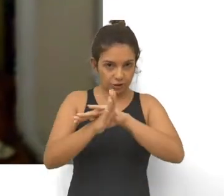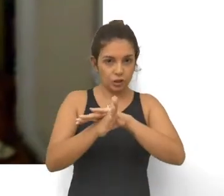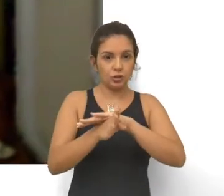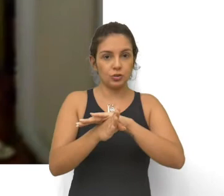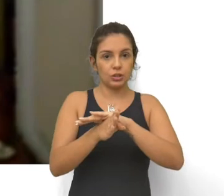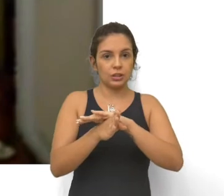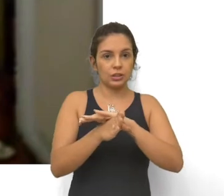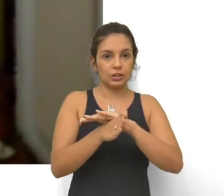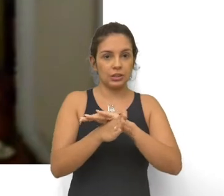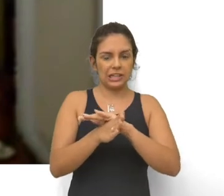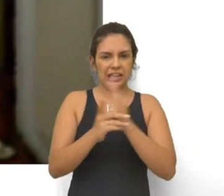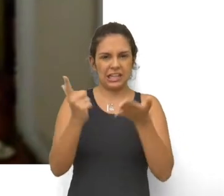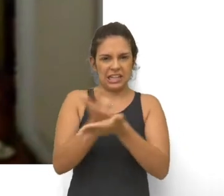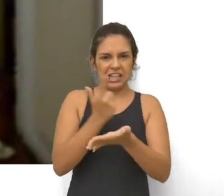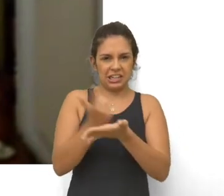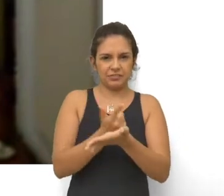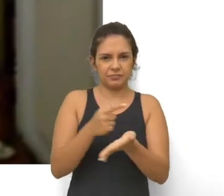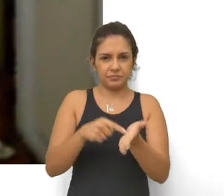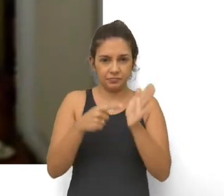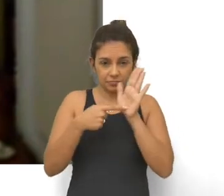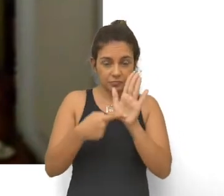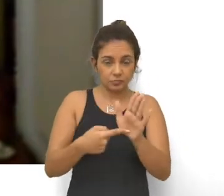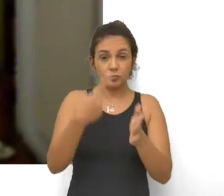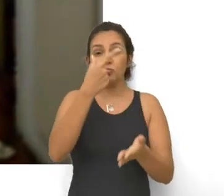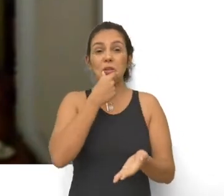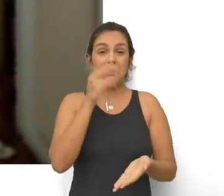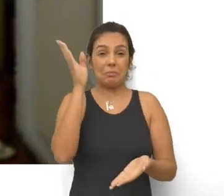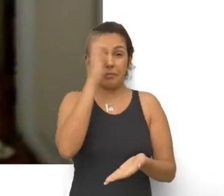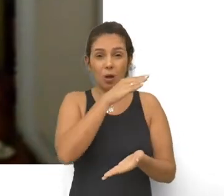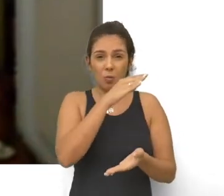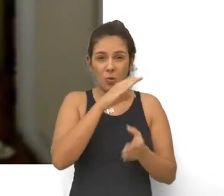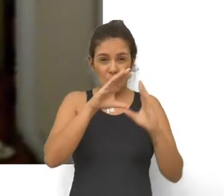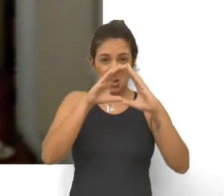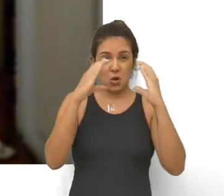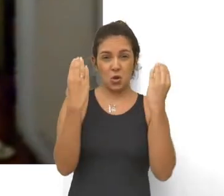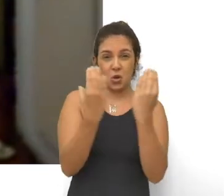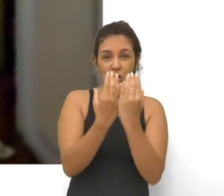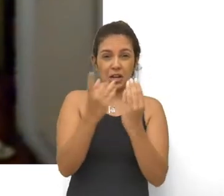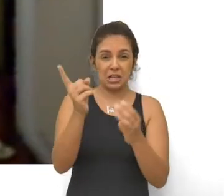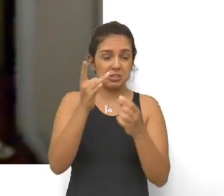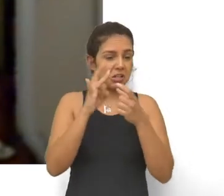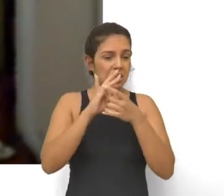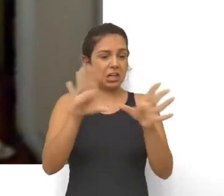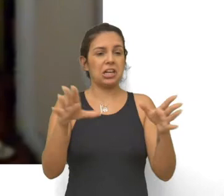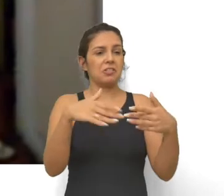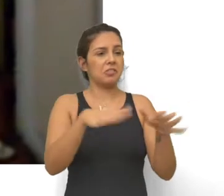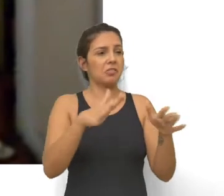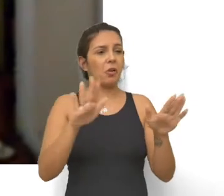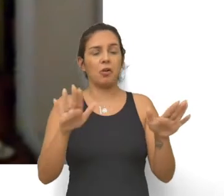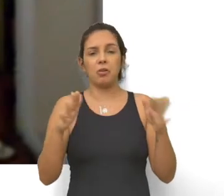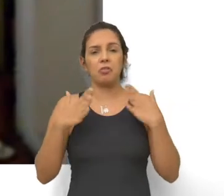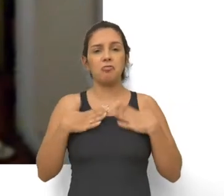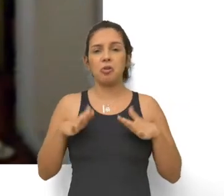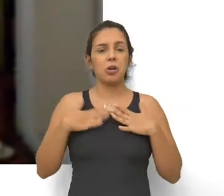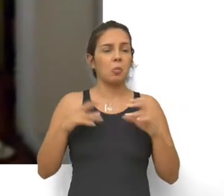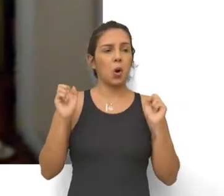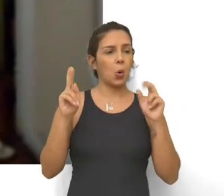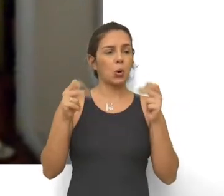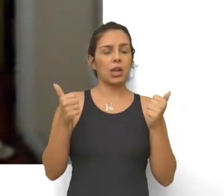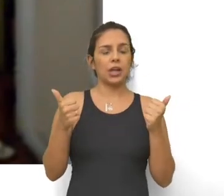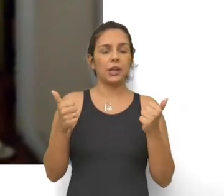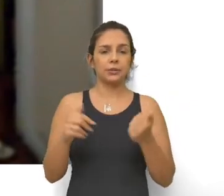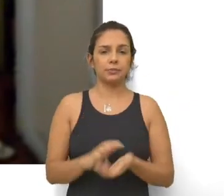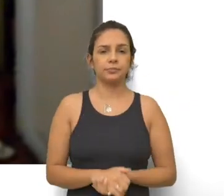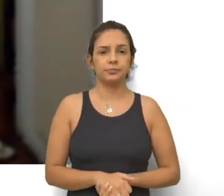do Ustra para elogiar, para fazer uma homenagem ao Ustra. E o Congresso não cassou. Ficou passivo diante disso, não